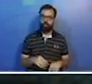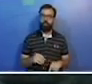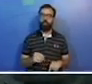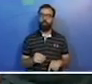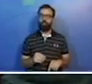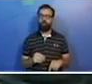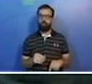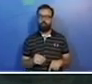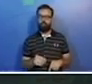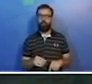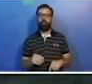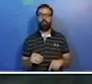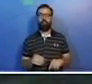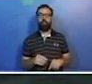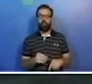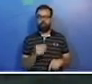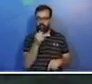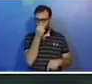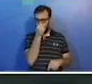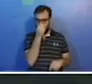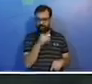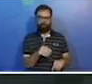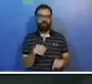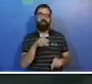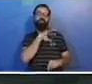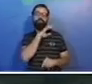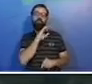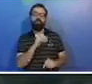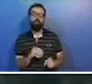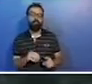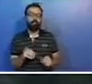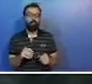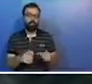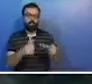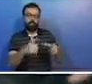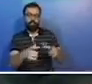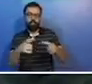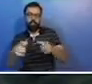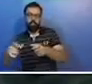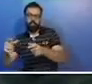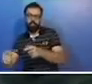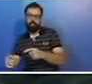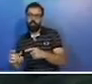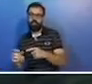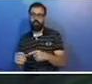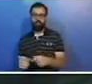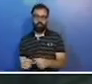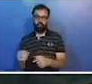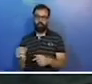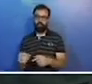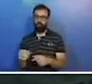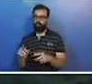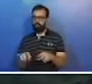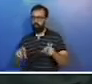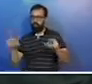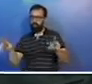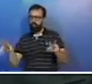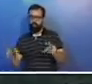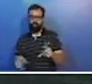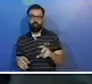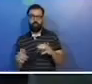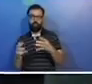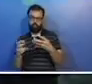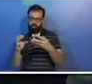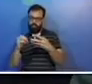do gavião. Ele esteve em 2 posições diferentes. Então, correto. A